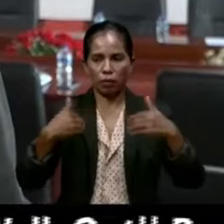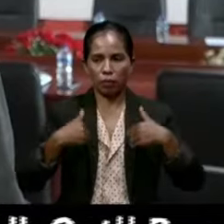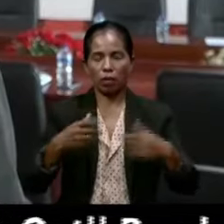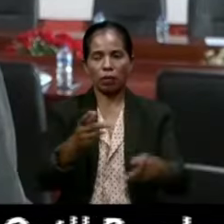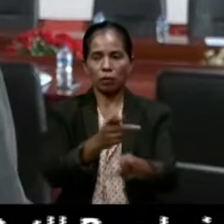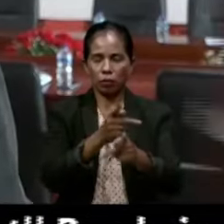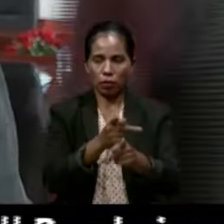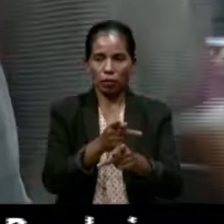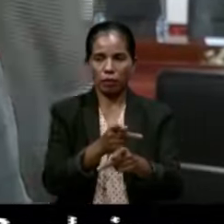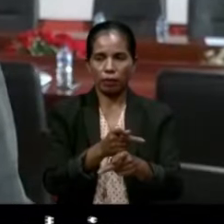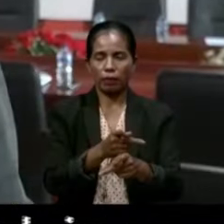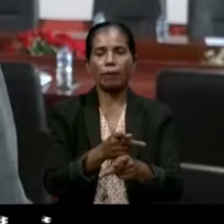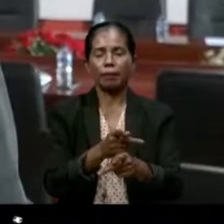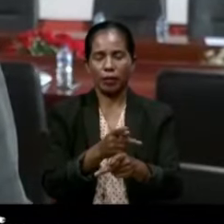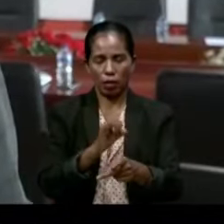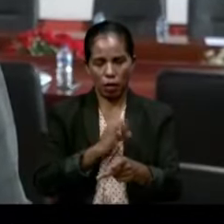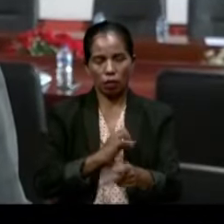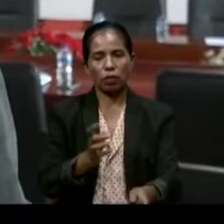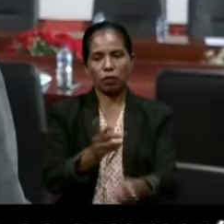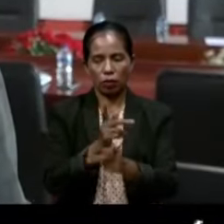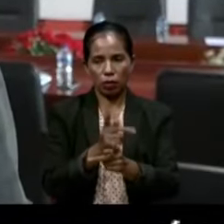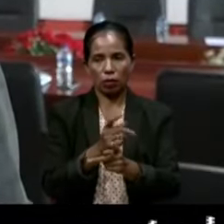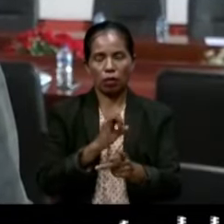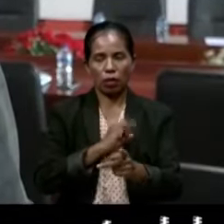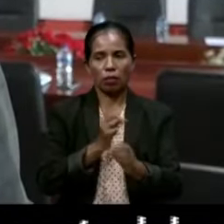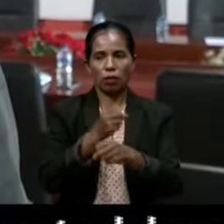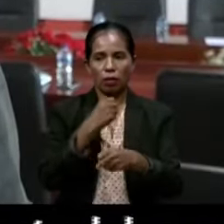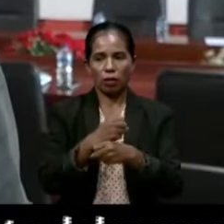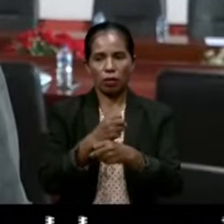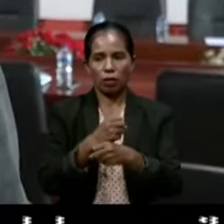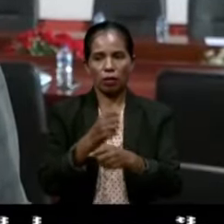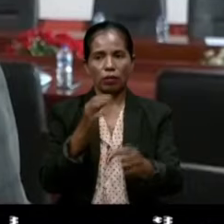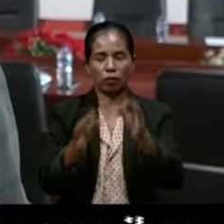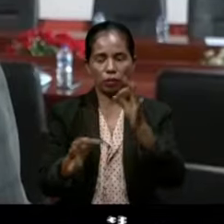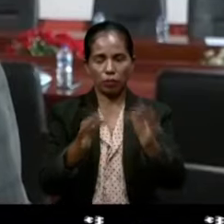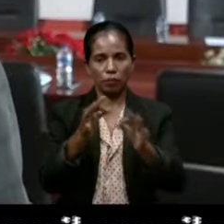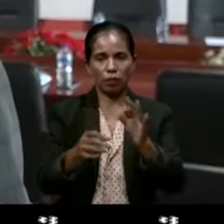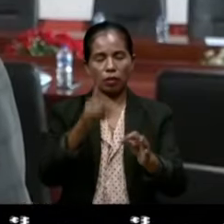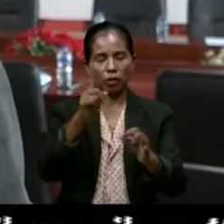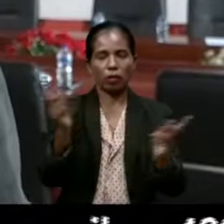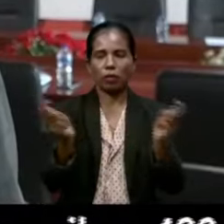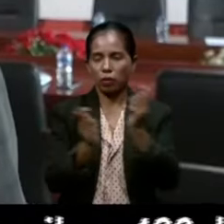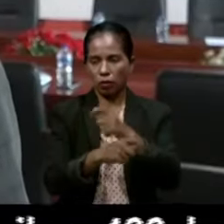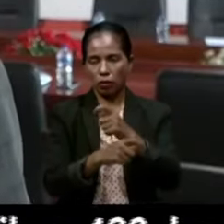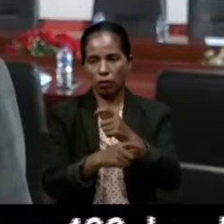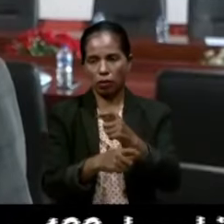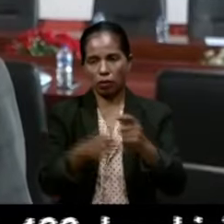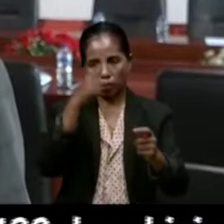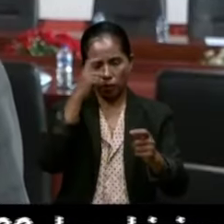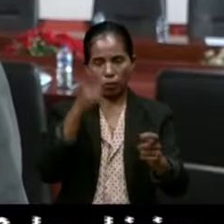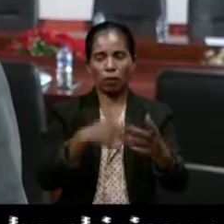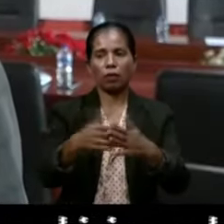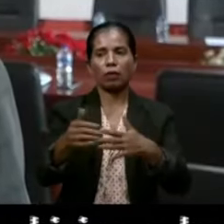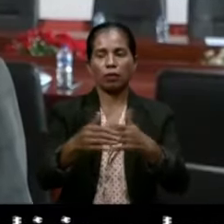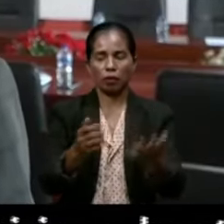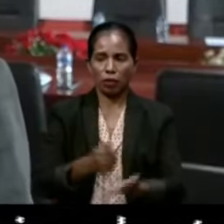asigura i hau hau durante na hal rene mai quando iraba to troca nasa ne normal